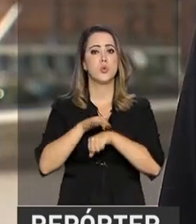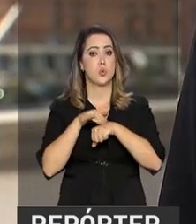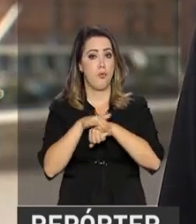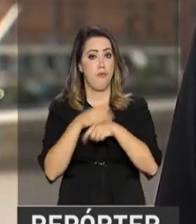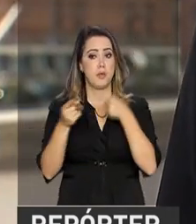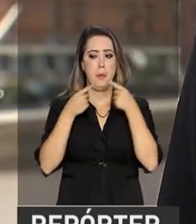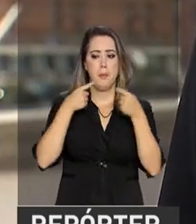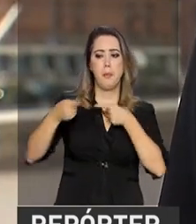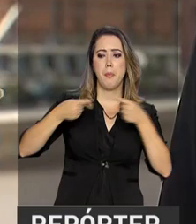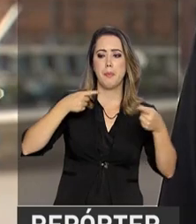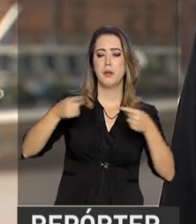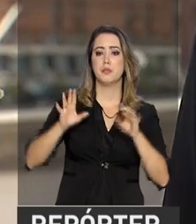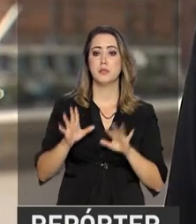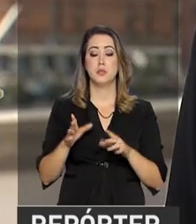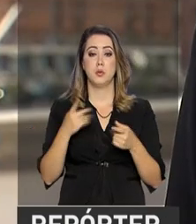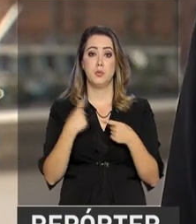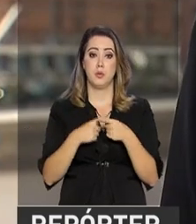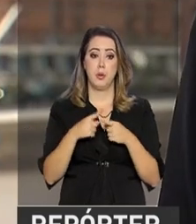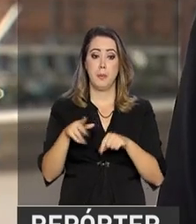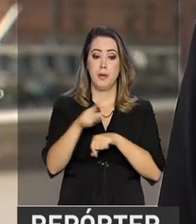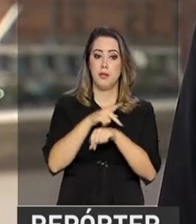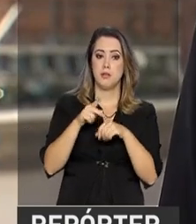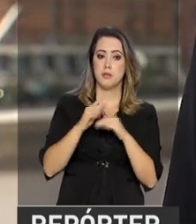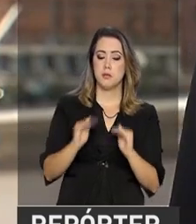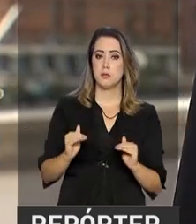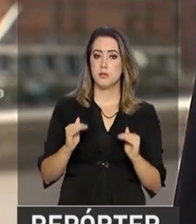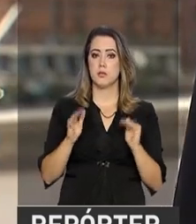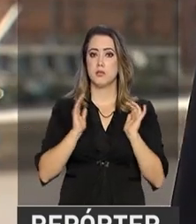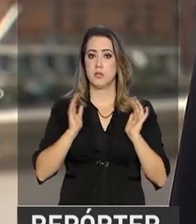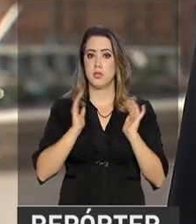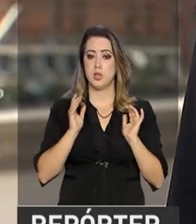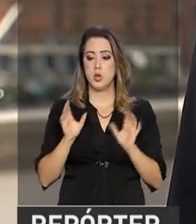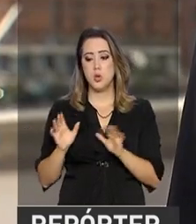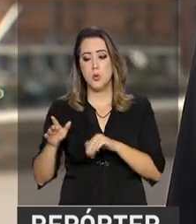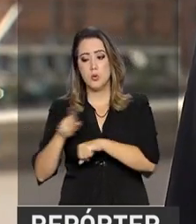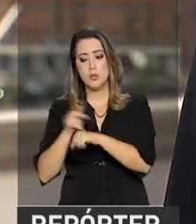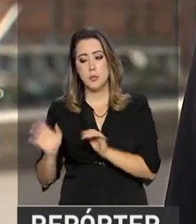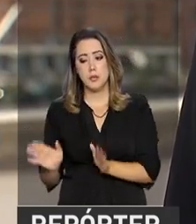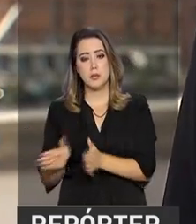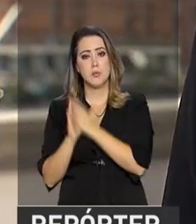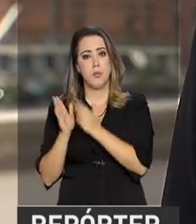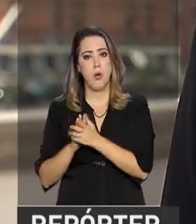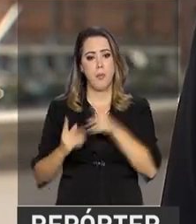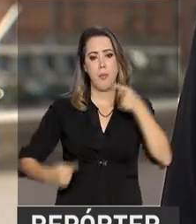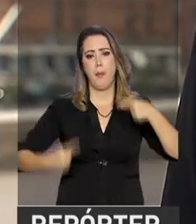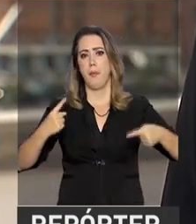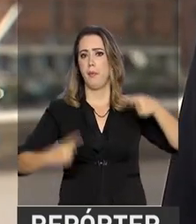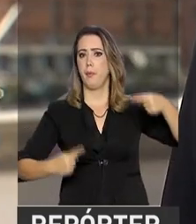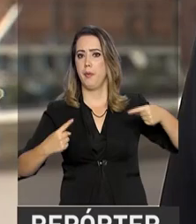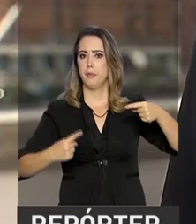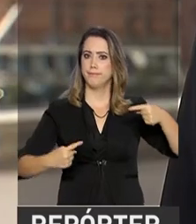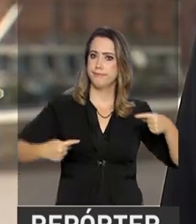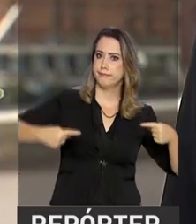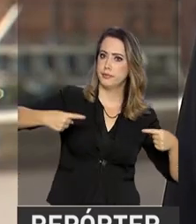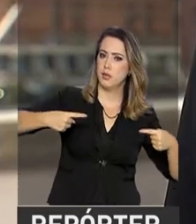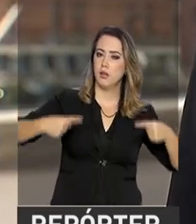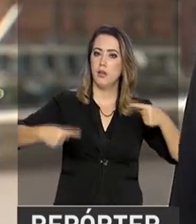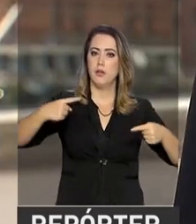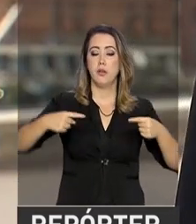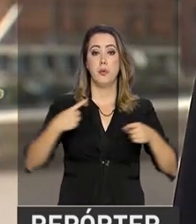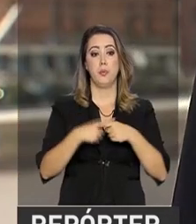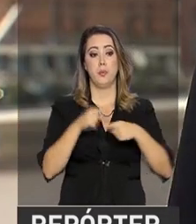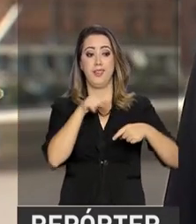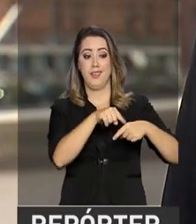uma disputa entre países ricos e países pobres e em desenvolvimento enquanto as nações ricas em porém